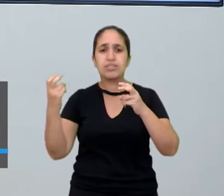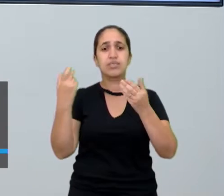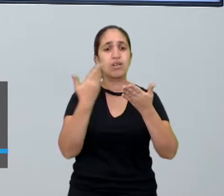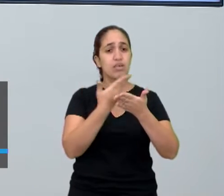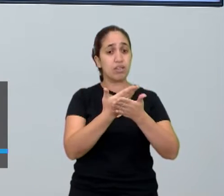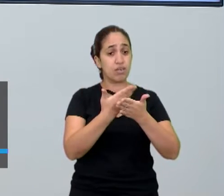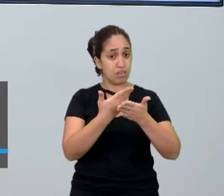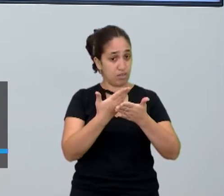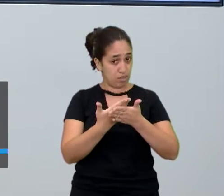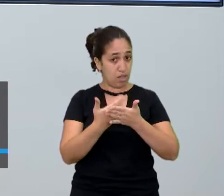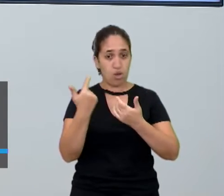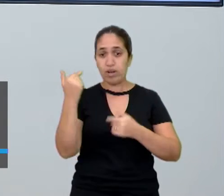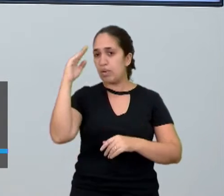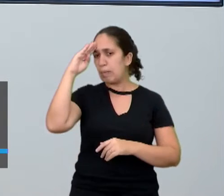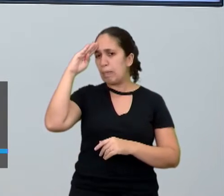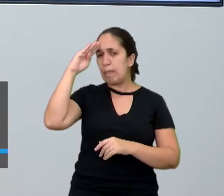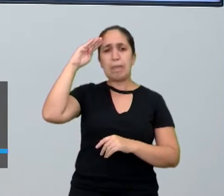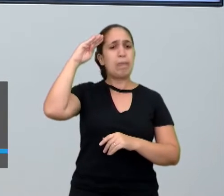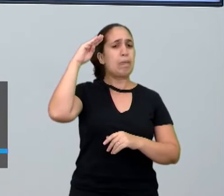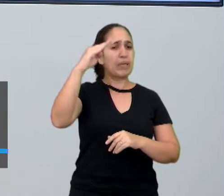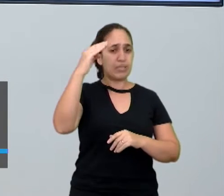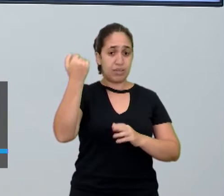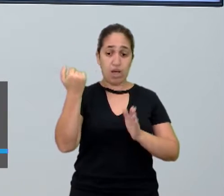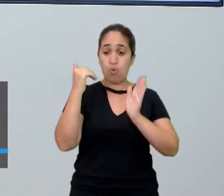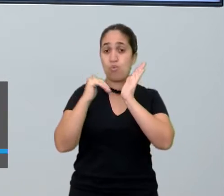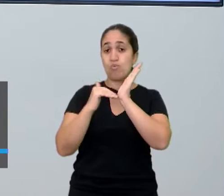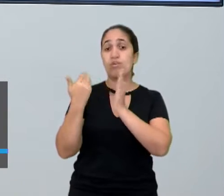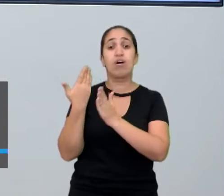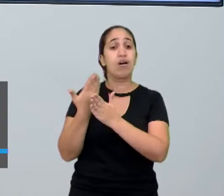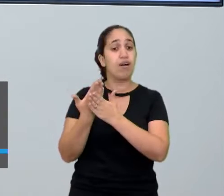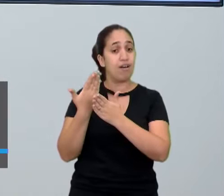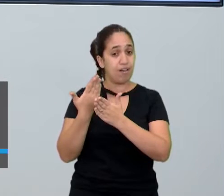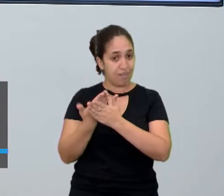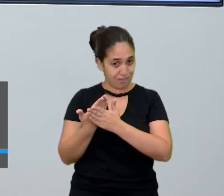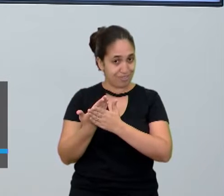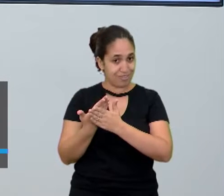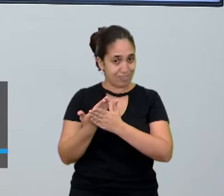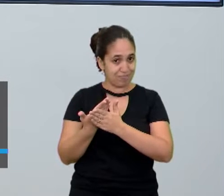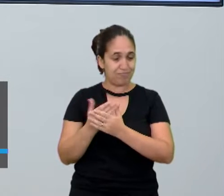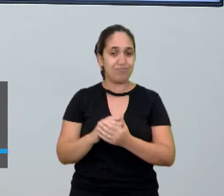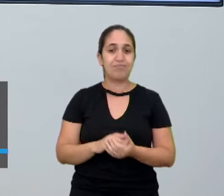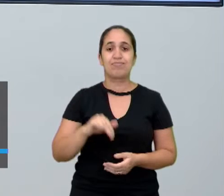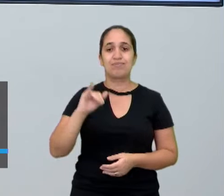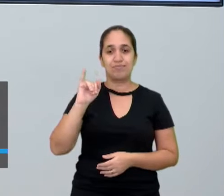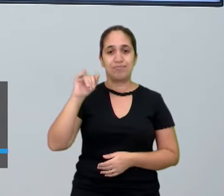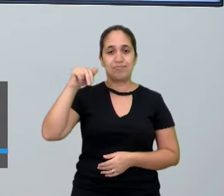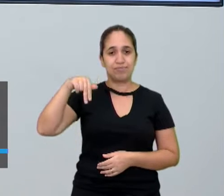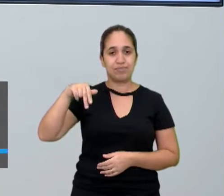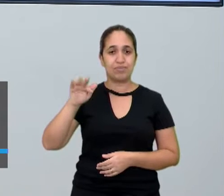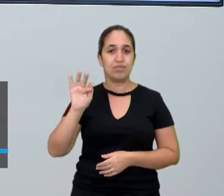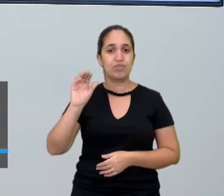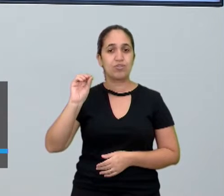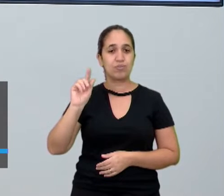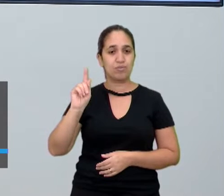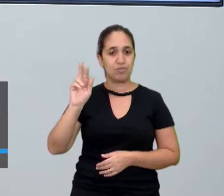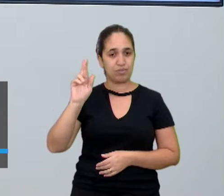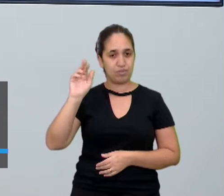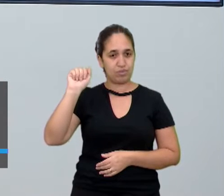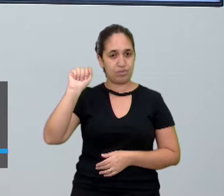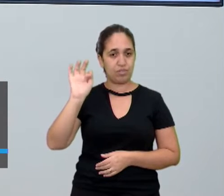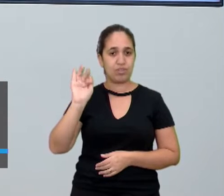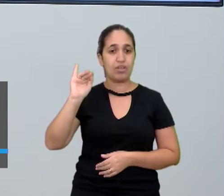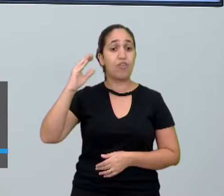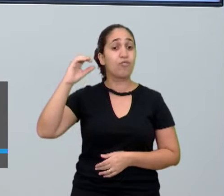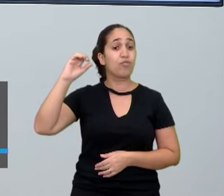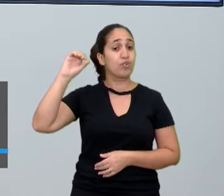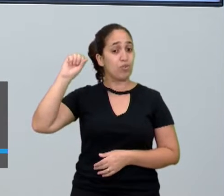principalmente de um tema que a gente trabalhou na nossa última aula, que foi aí a questão dos infográficos. E hoje,